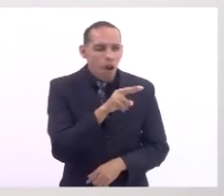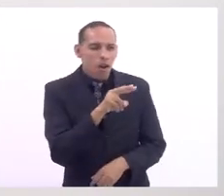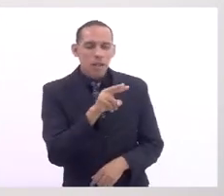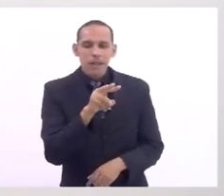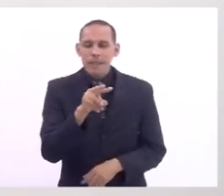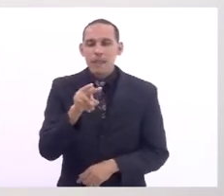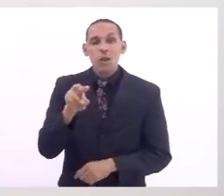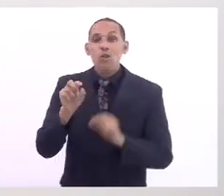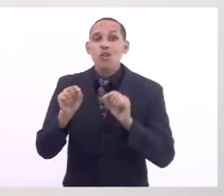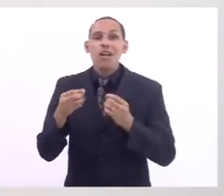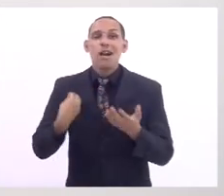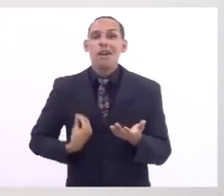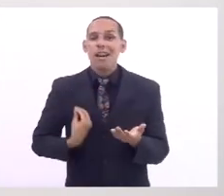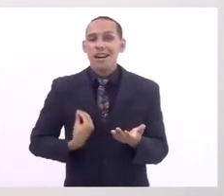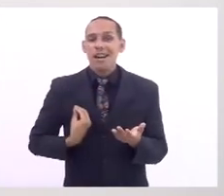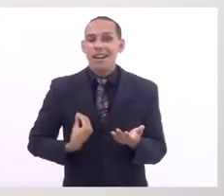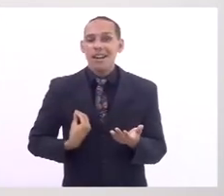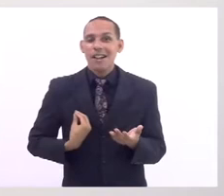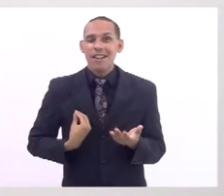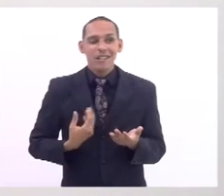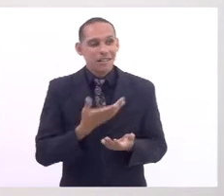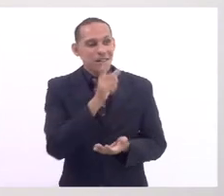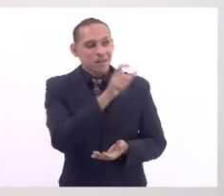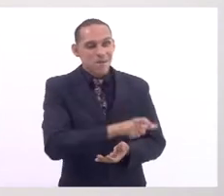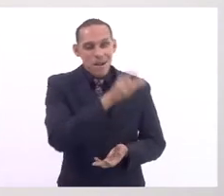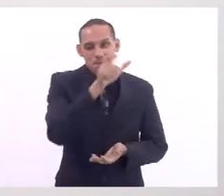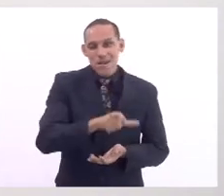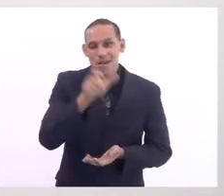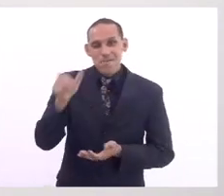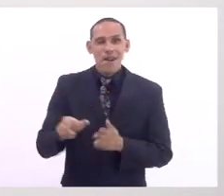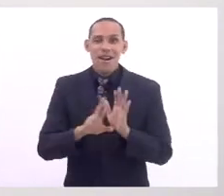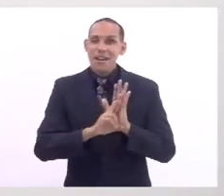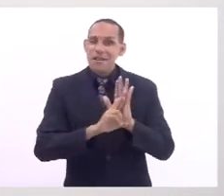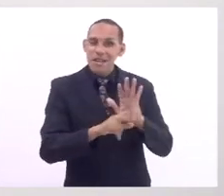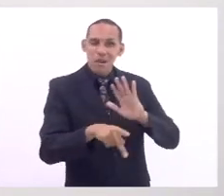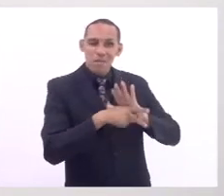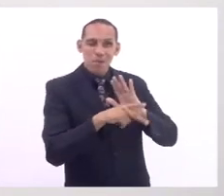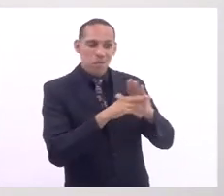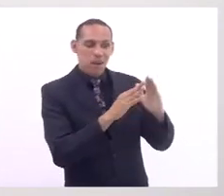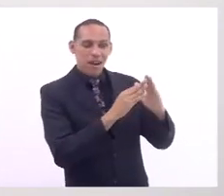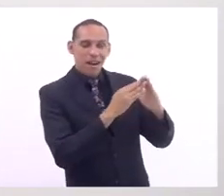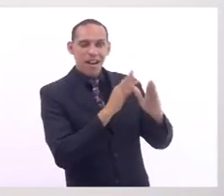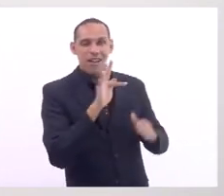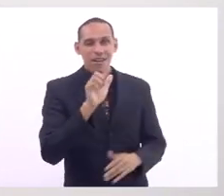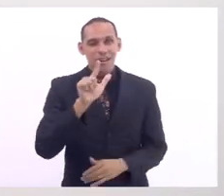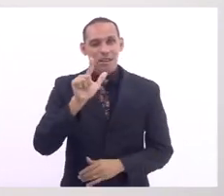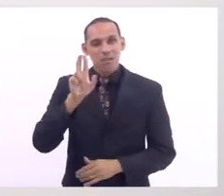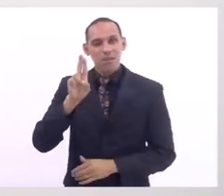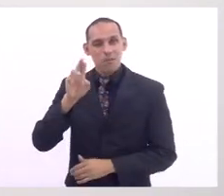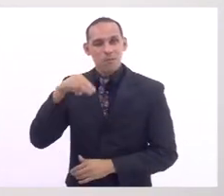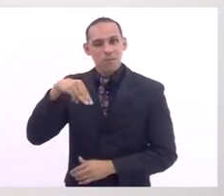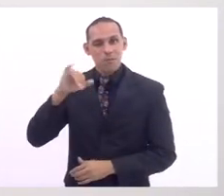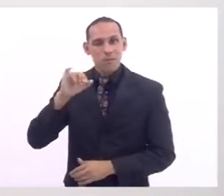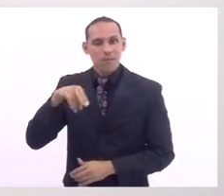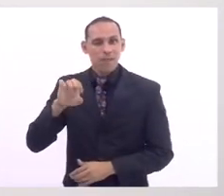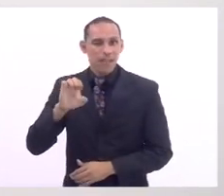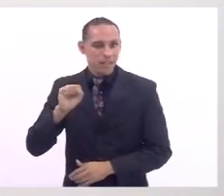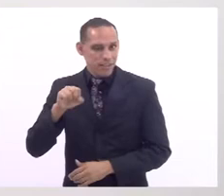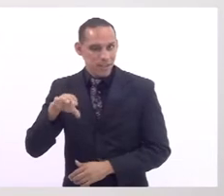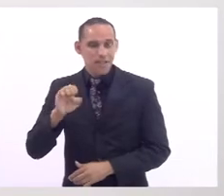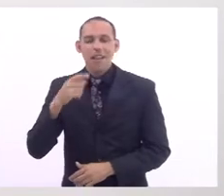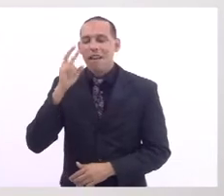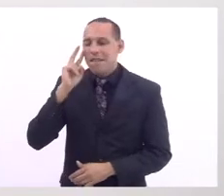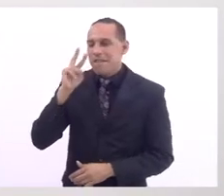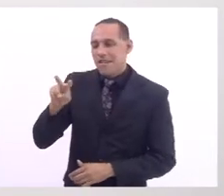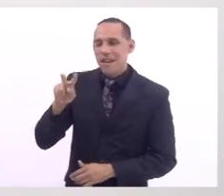vê a presença das representações da casa Fluminense eu digo sempre que toda vez que eu olho para o